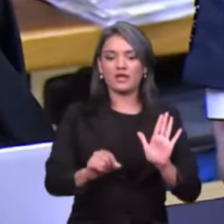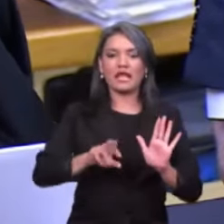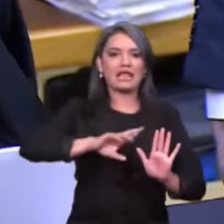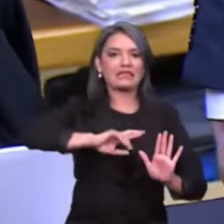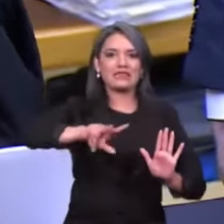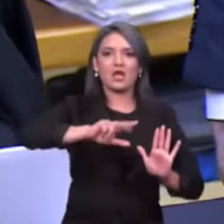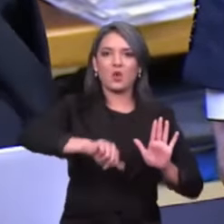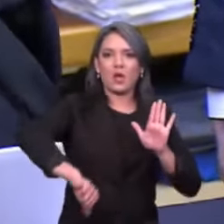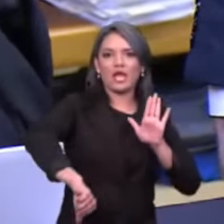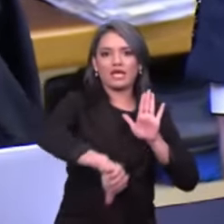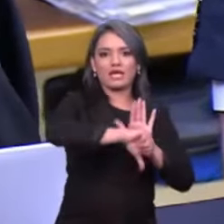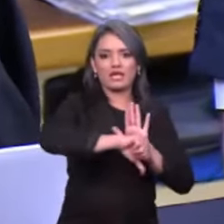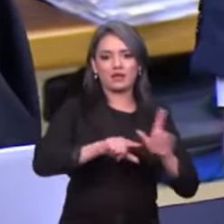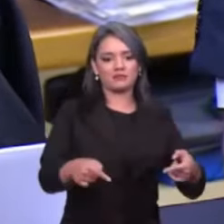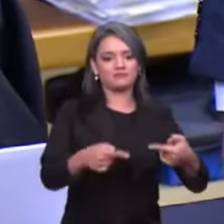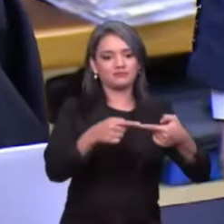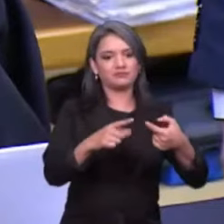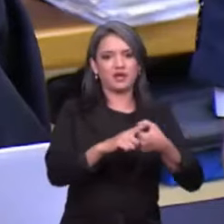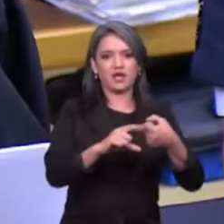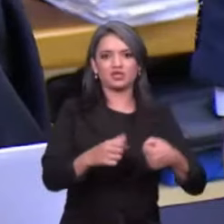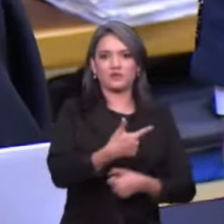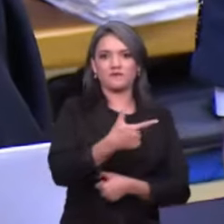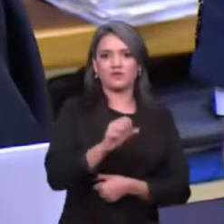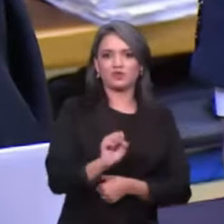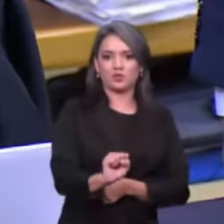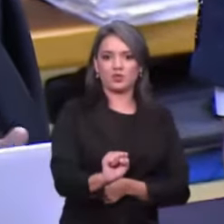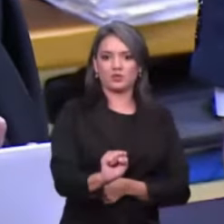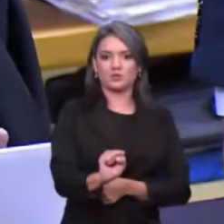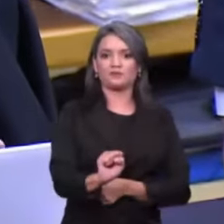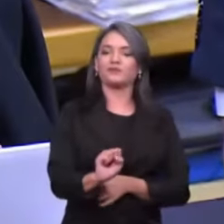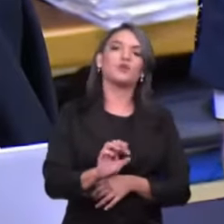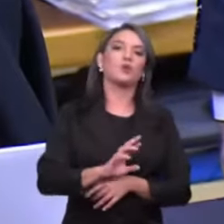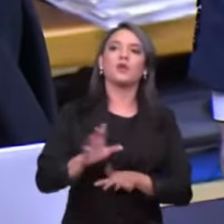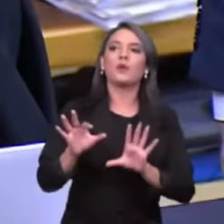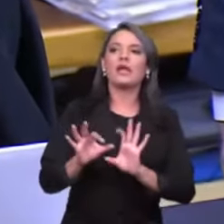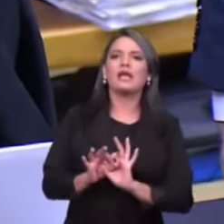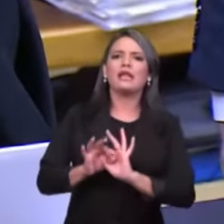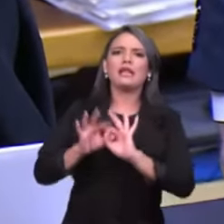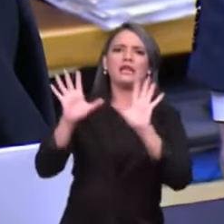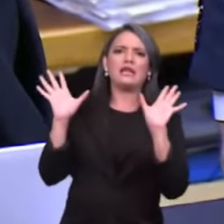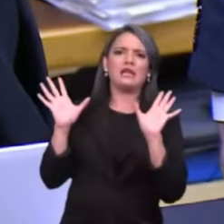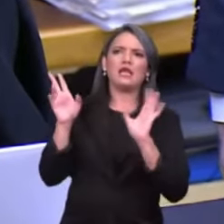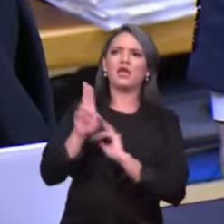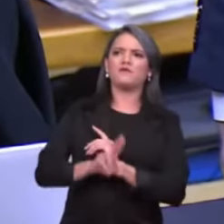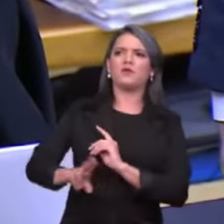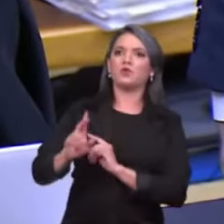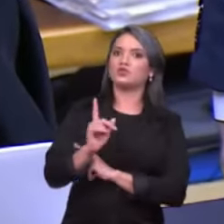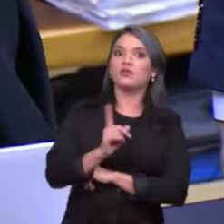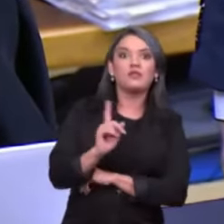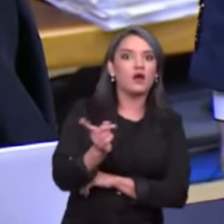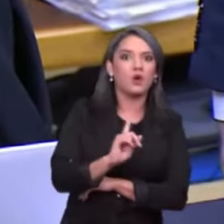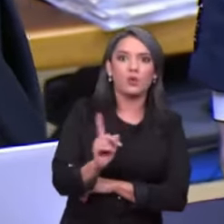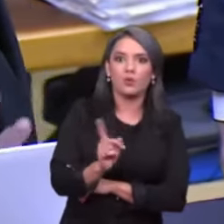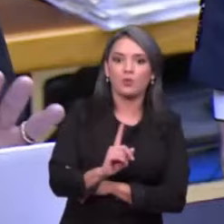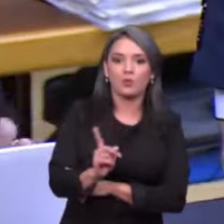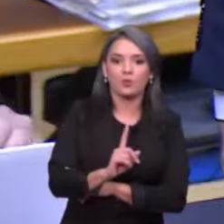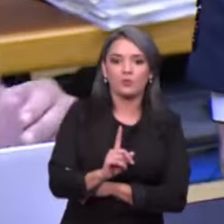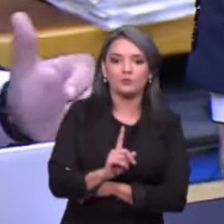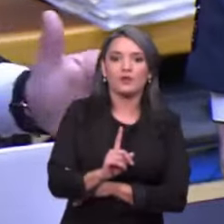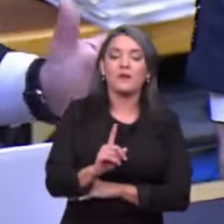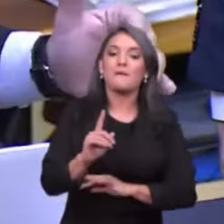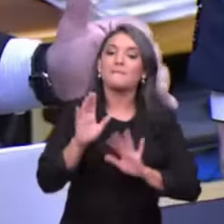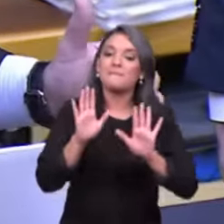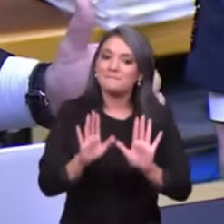crime previsto no artigo 28. Isso. Então, nós não estamos legalizando, como o presidente disse. Com que eu concordo.